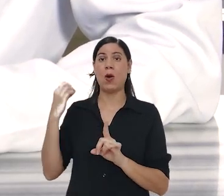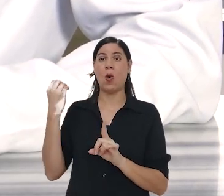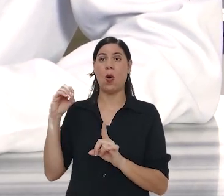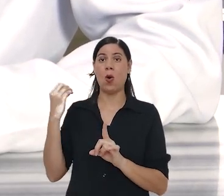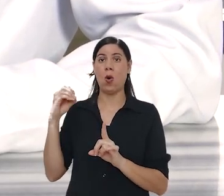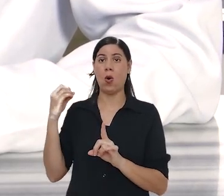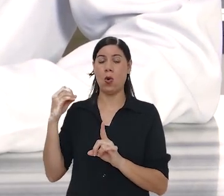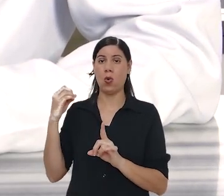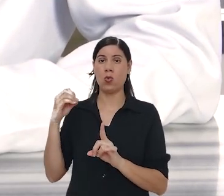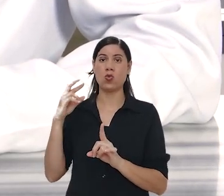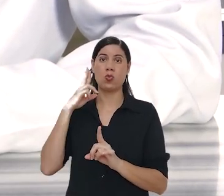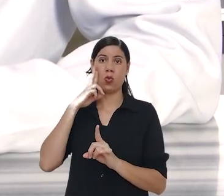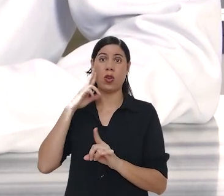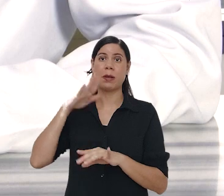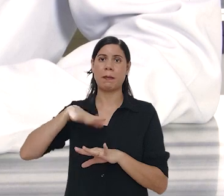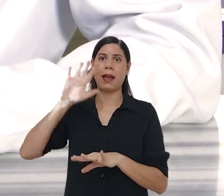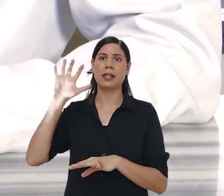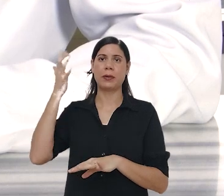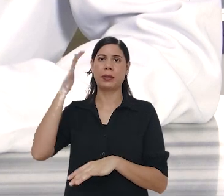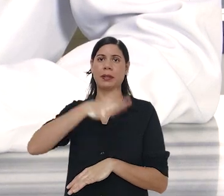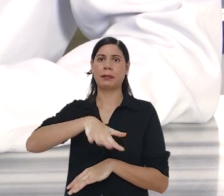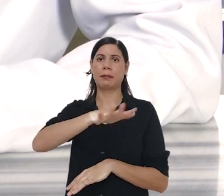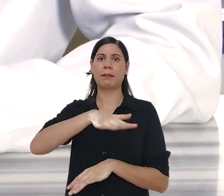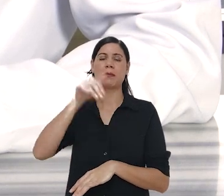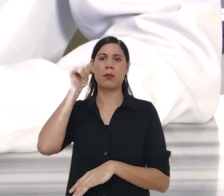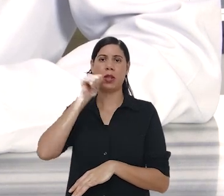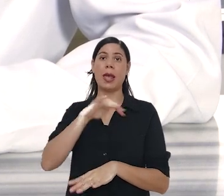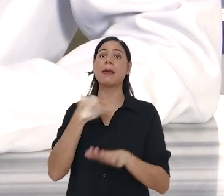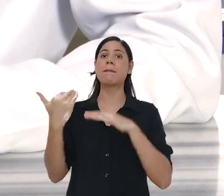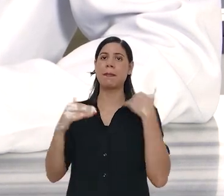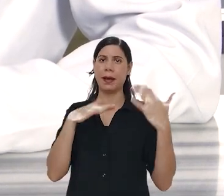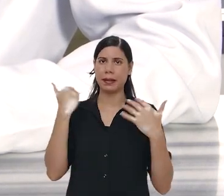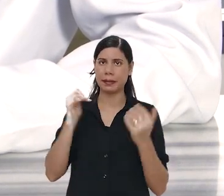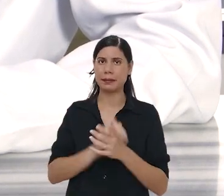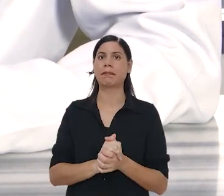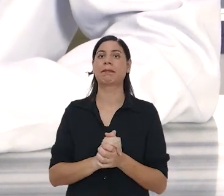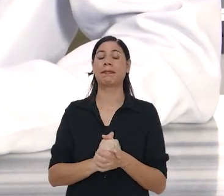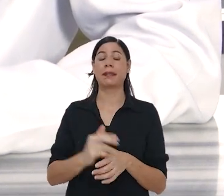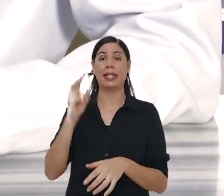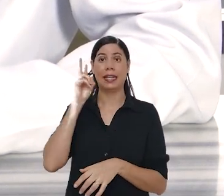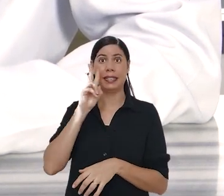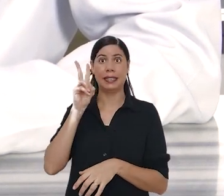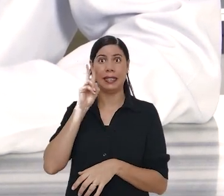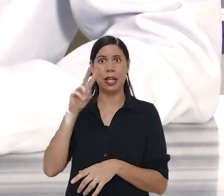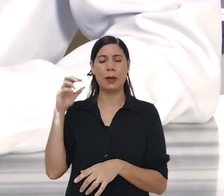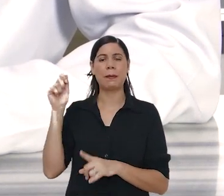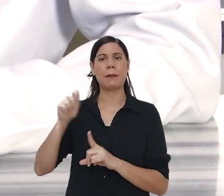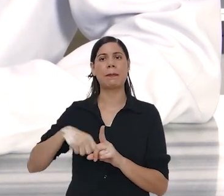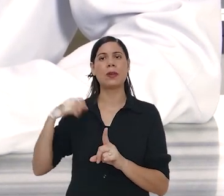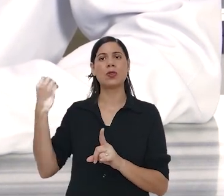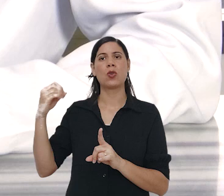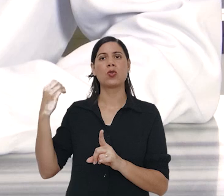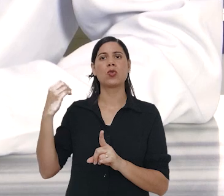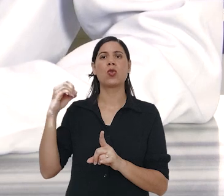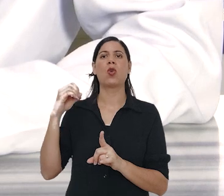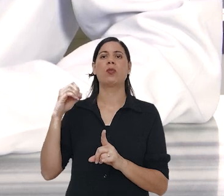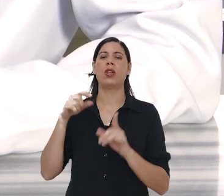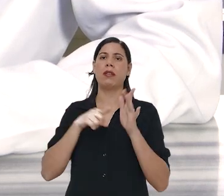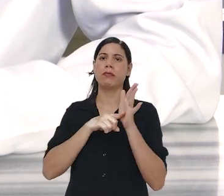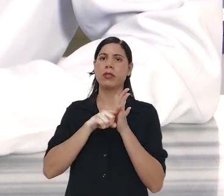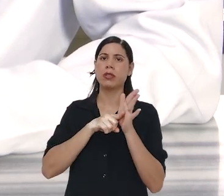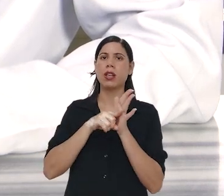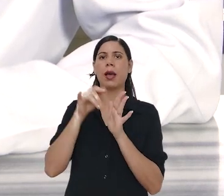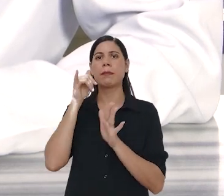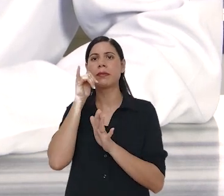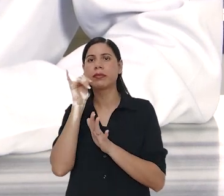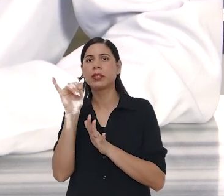mama, que é o câncer mais prevalente entre as mulheres, né, e é o que mais mata as mulheres, então a gente sempre lembra no Outubro Rosa da prevenção. Tem o Novembro